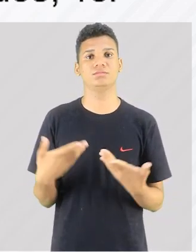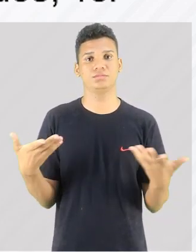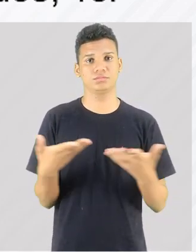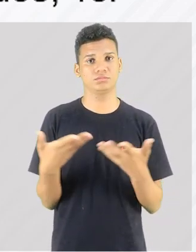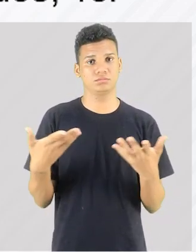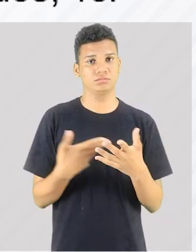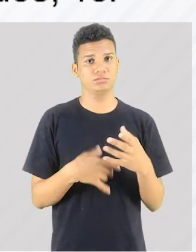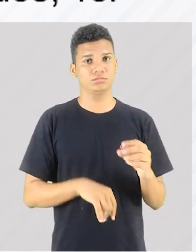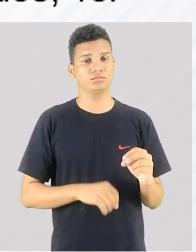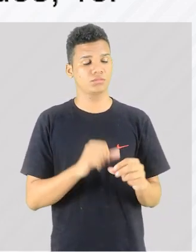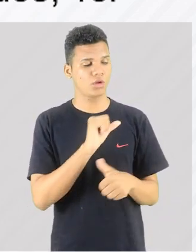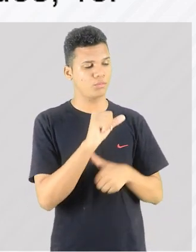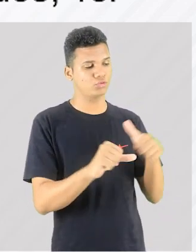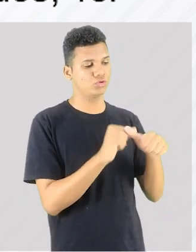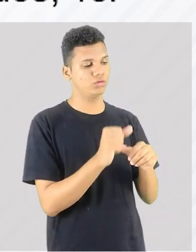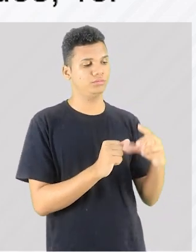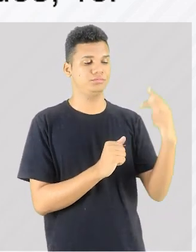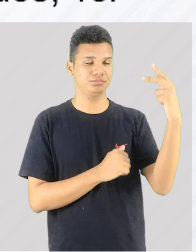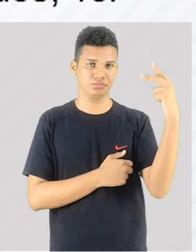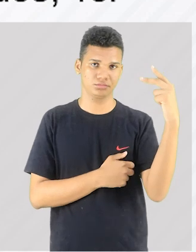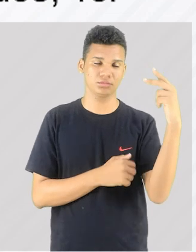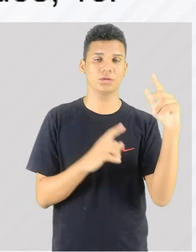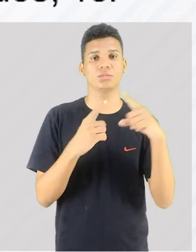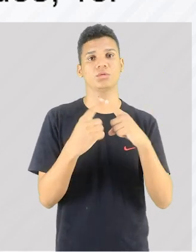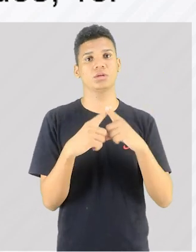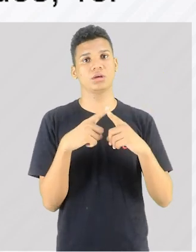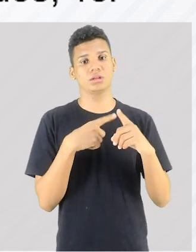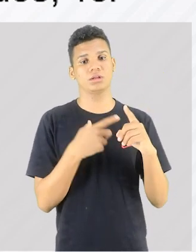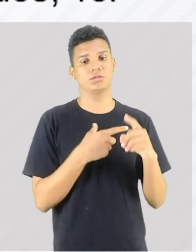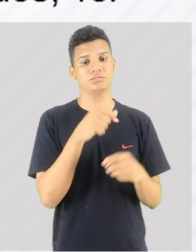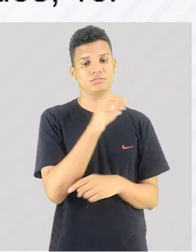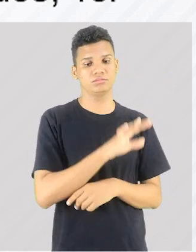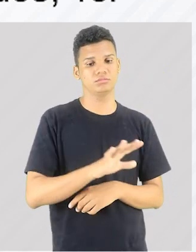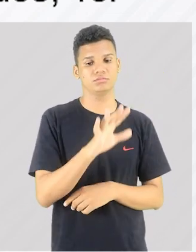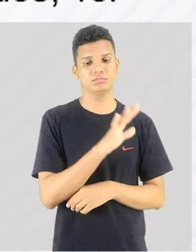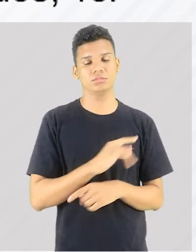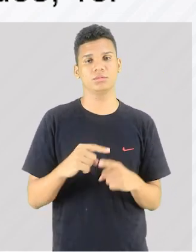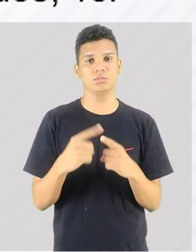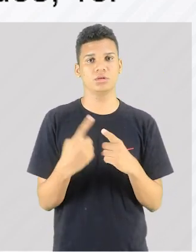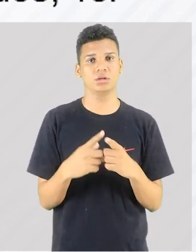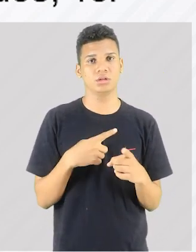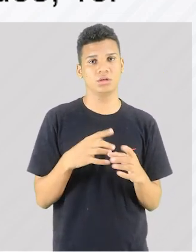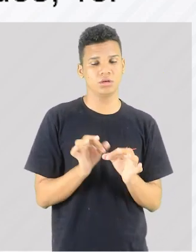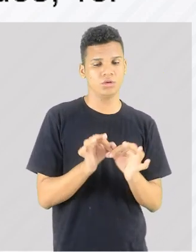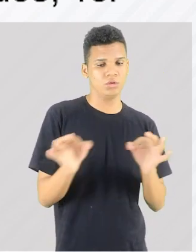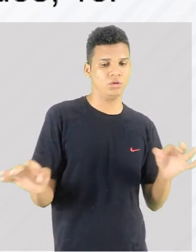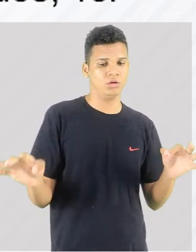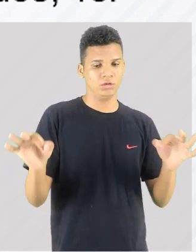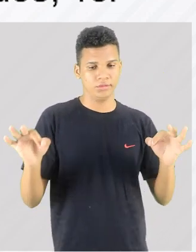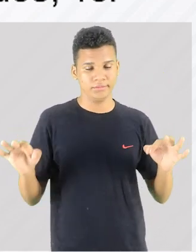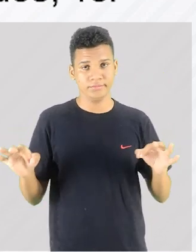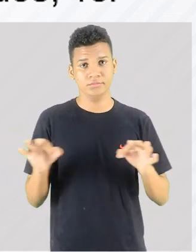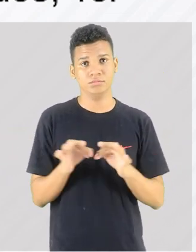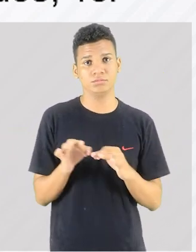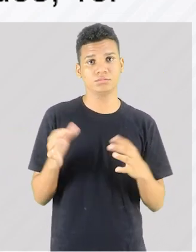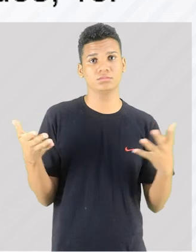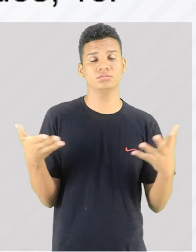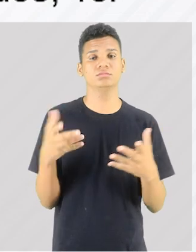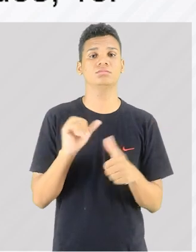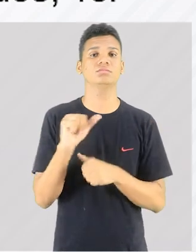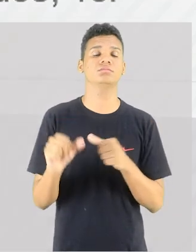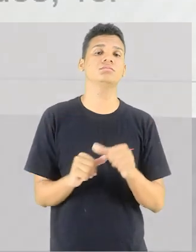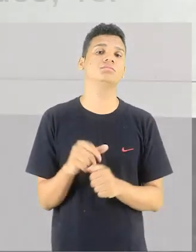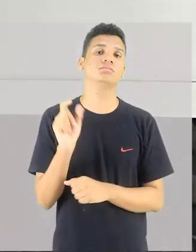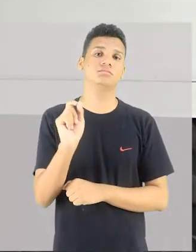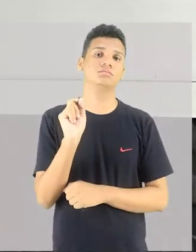da nova antena a medida da área da cobertura em quilômetros quadrados foi ampliada em